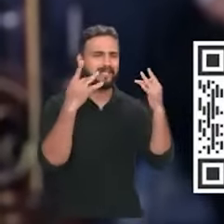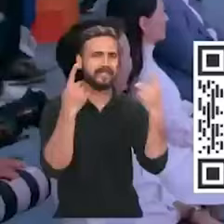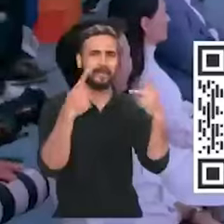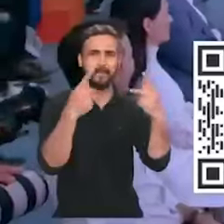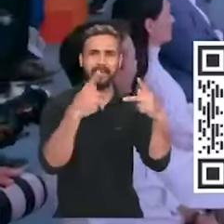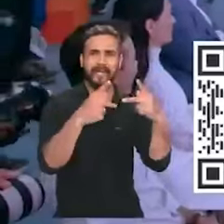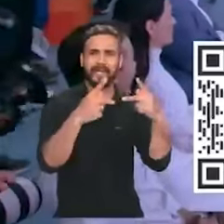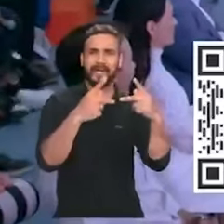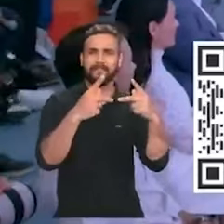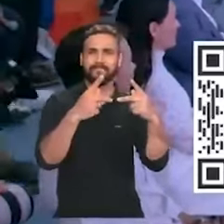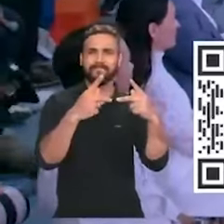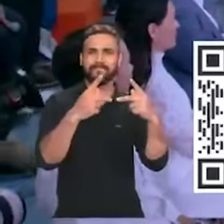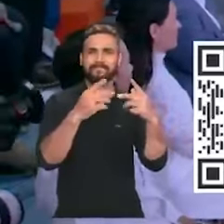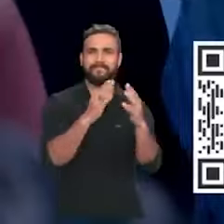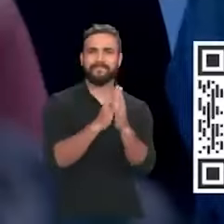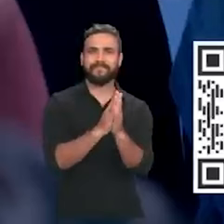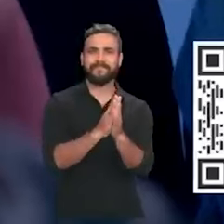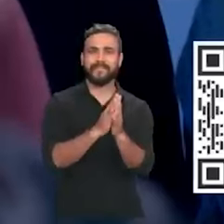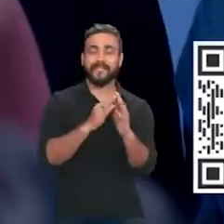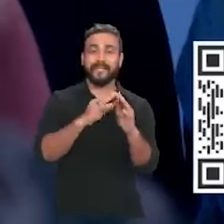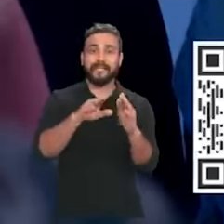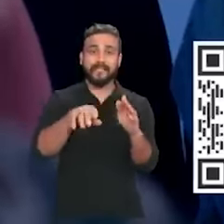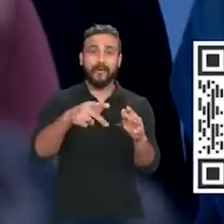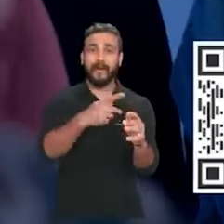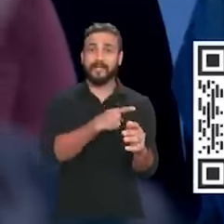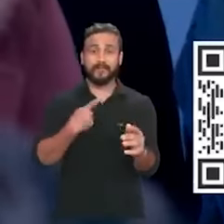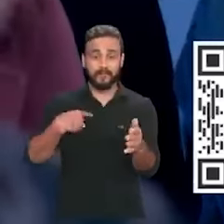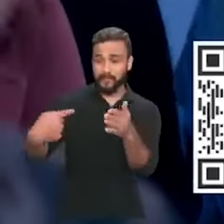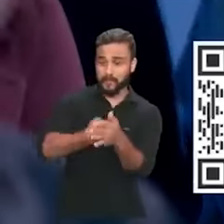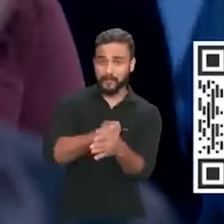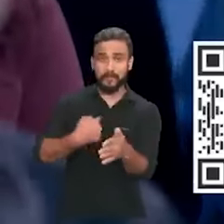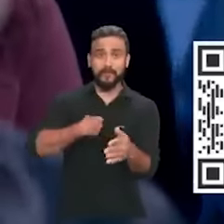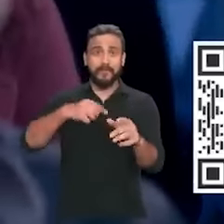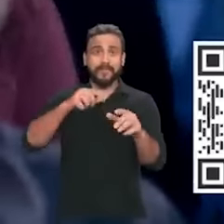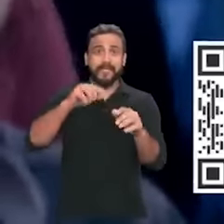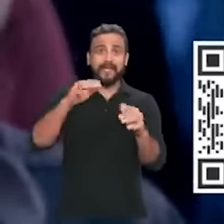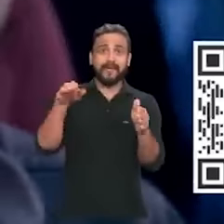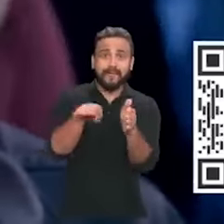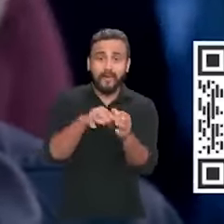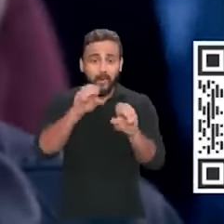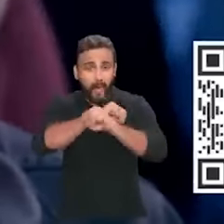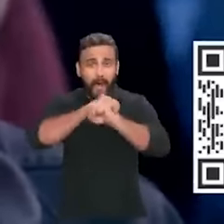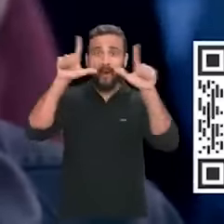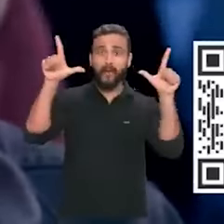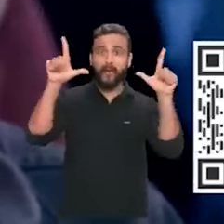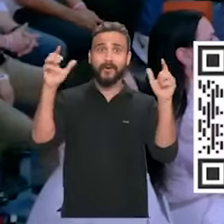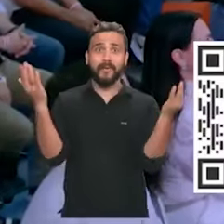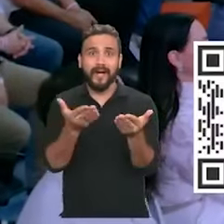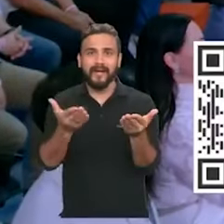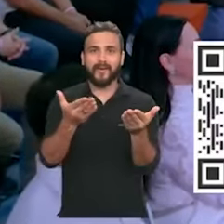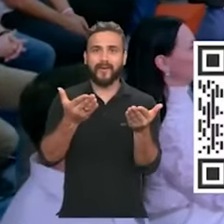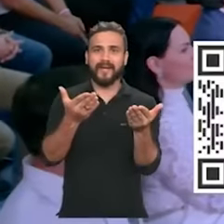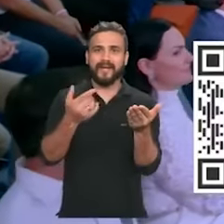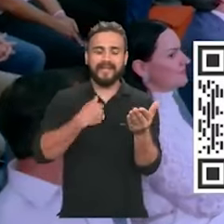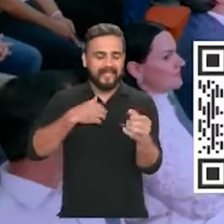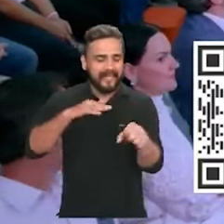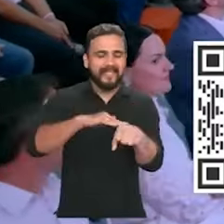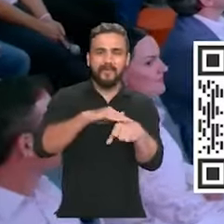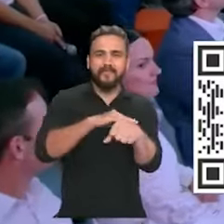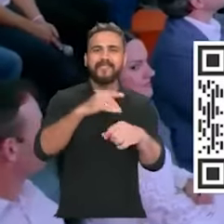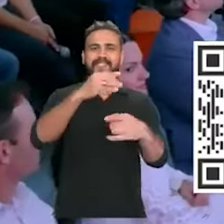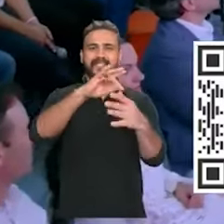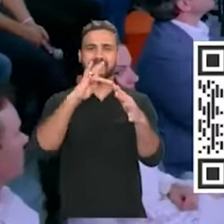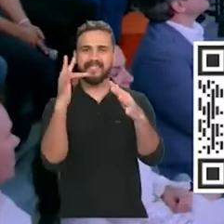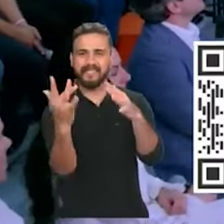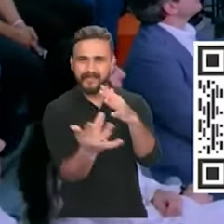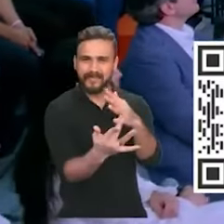Pastor, profético. Você está de pijama? Eu estou, acabei de acordar, estou todo descabelado. E eu criei muita conexão com pessoas. Um casal